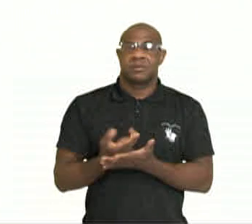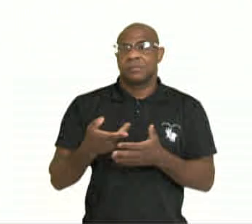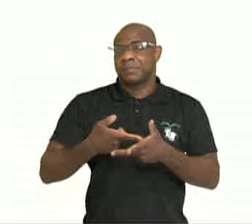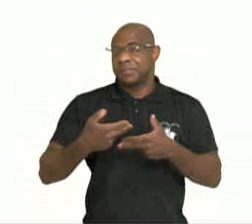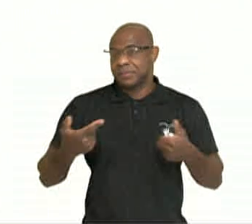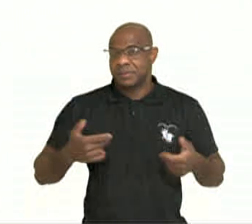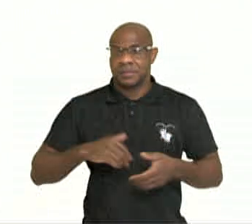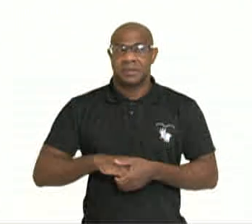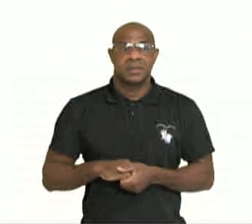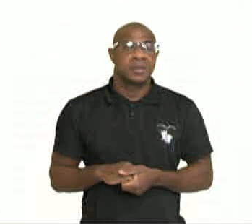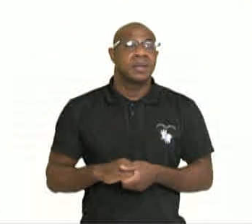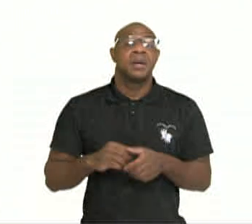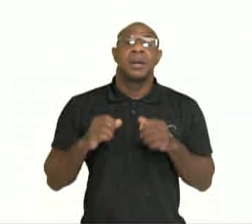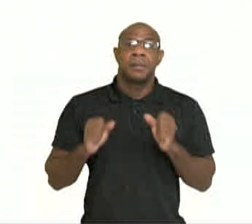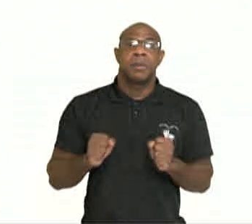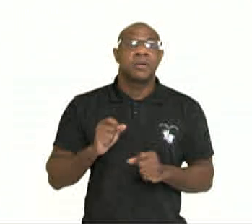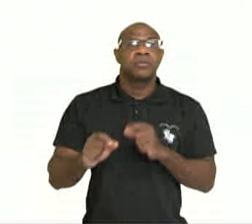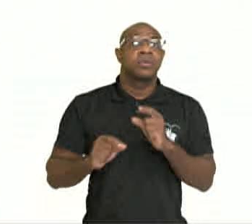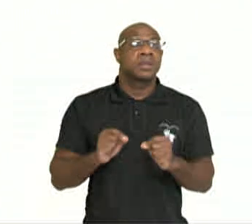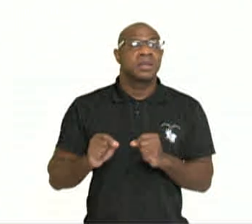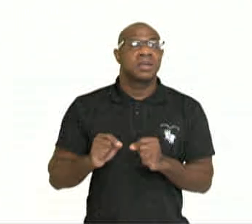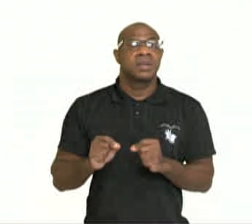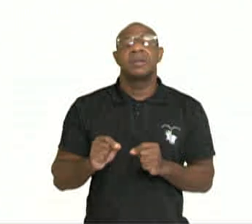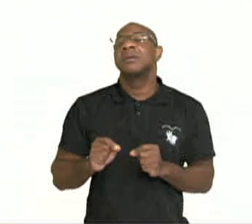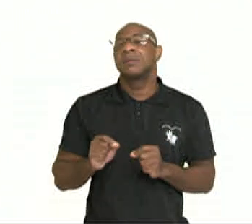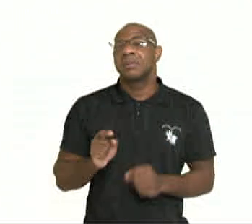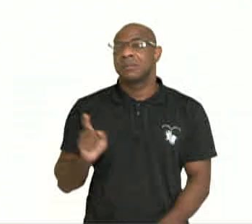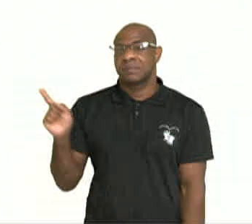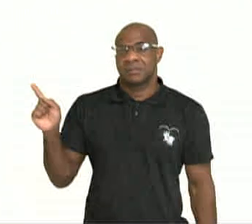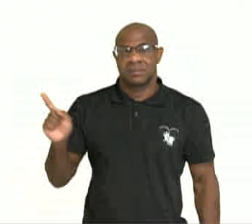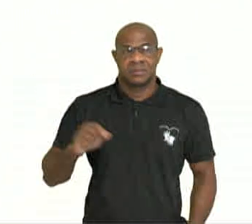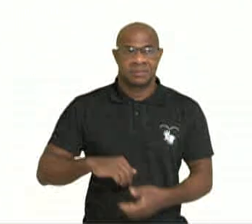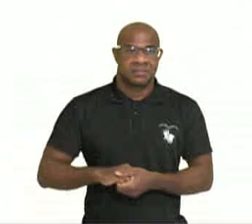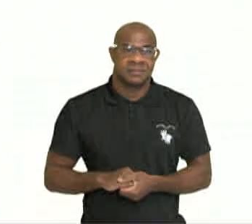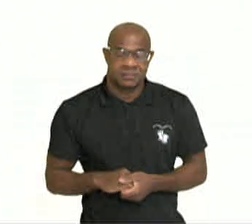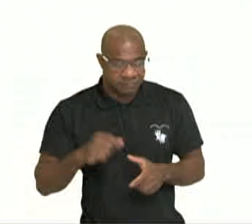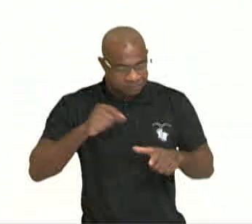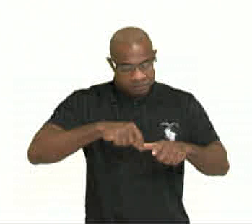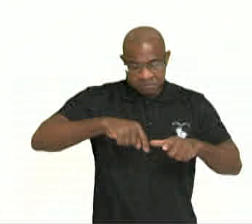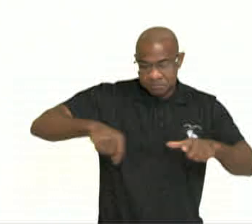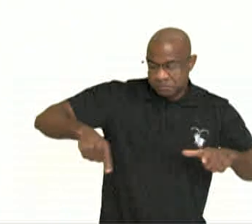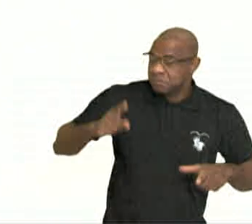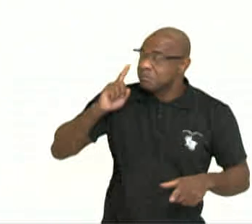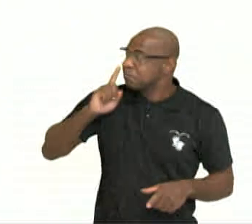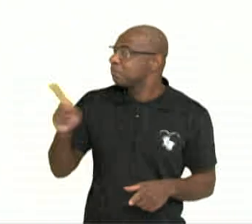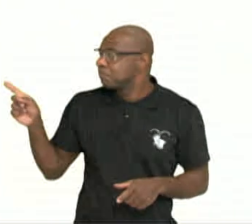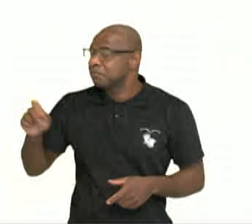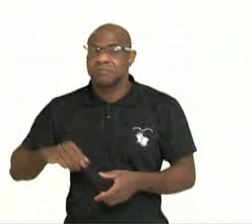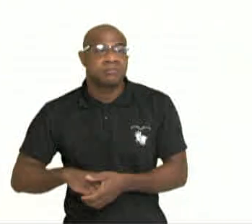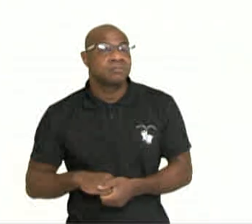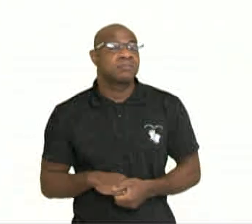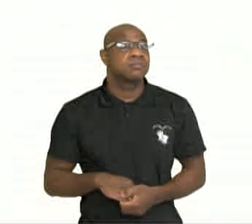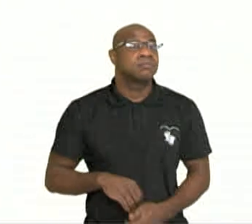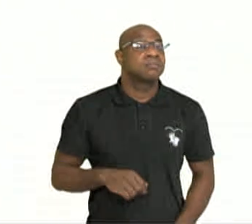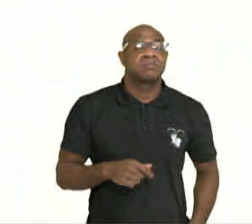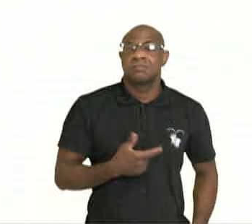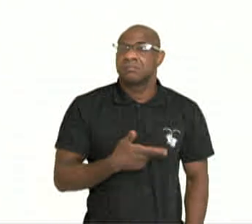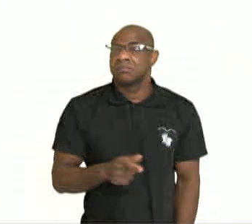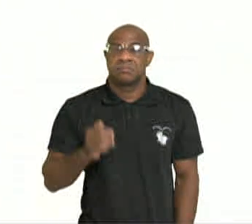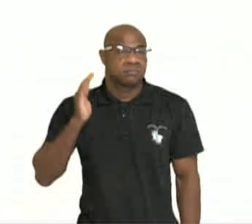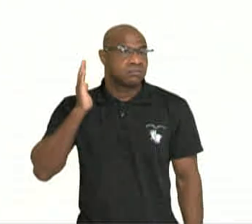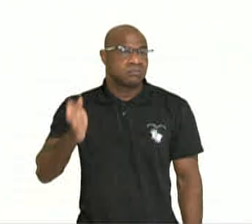legumes, pode ser que a origem seja de pequenos produtores rurais, que não direcionam